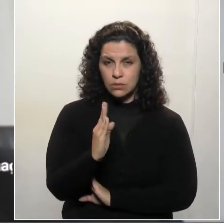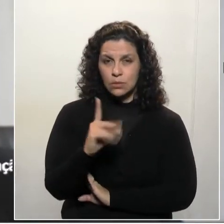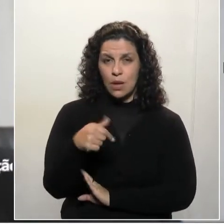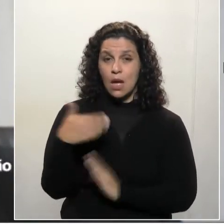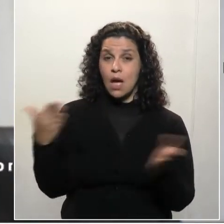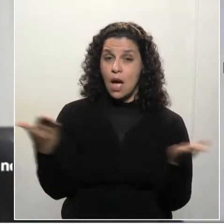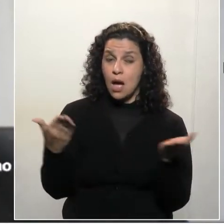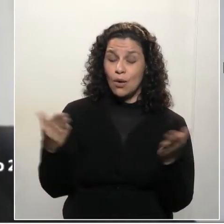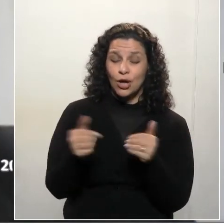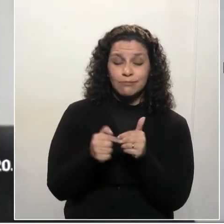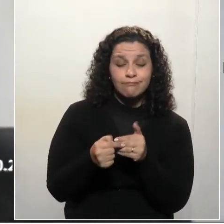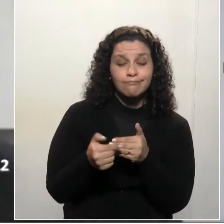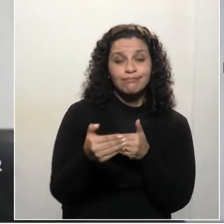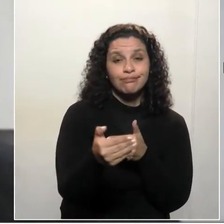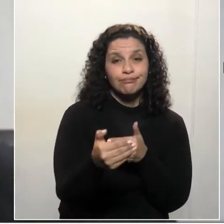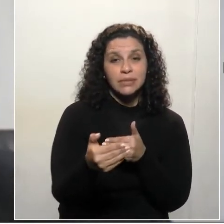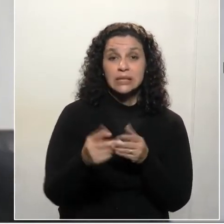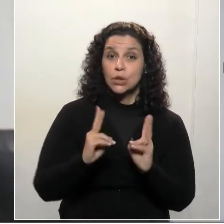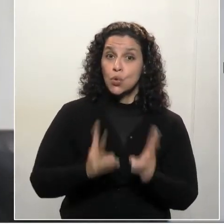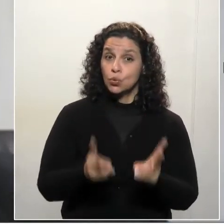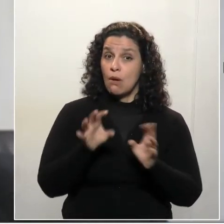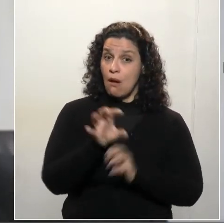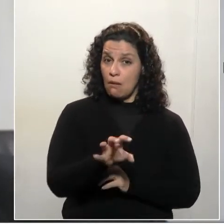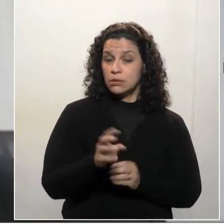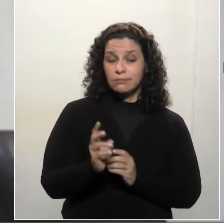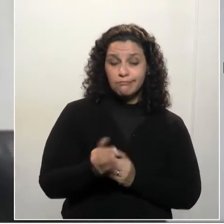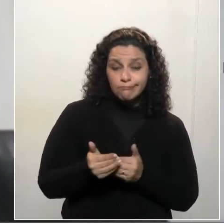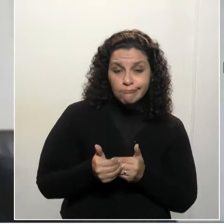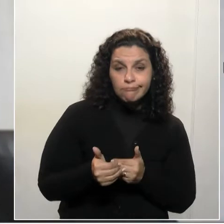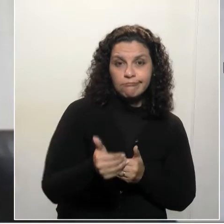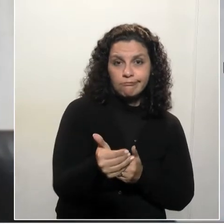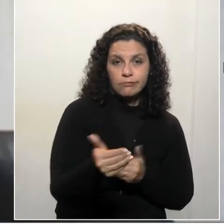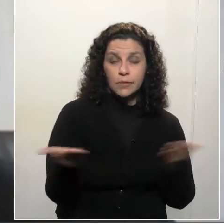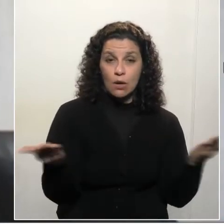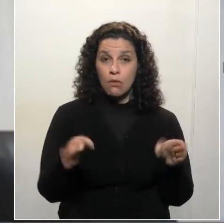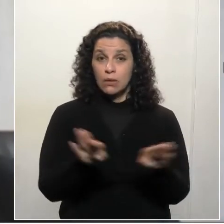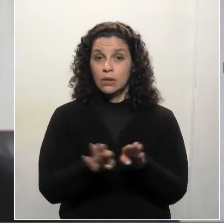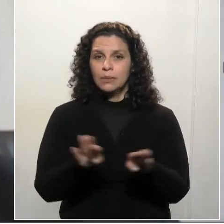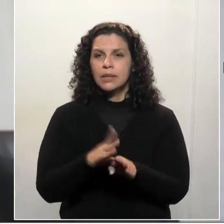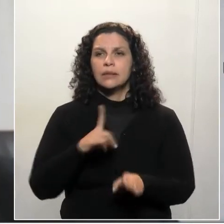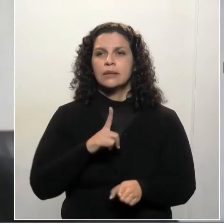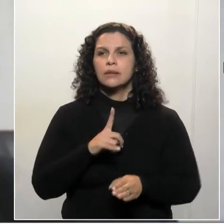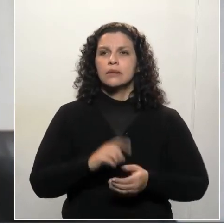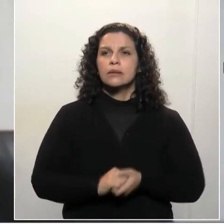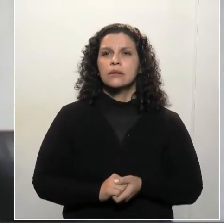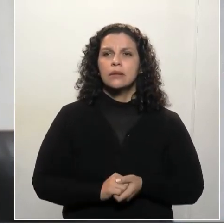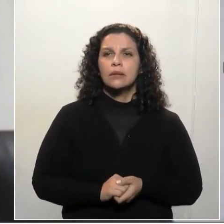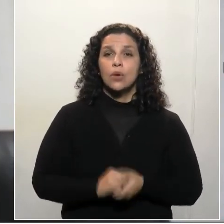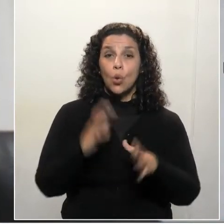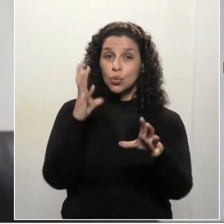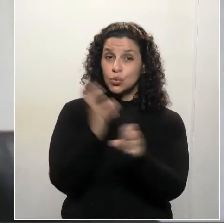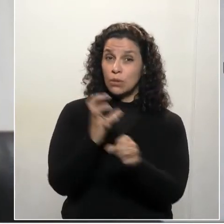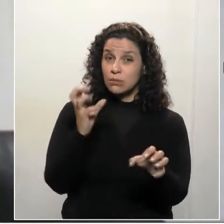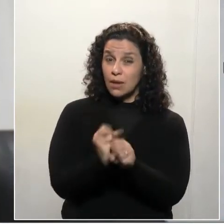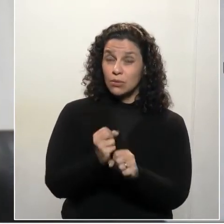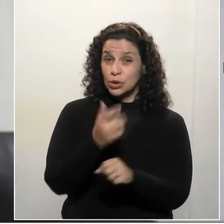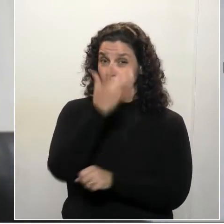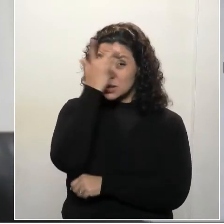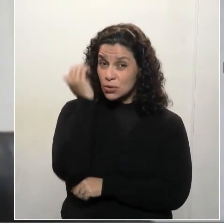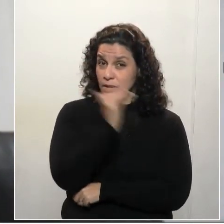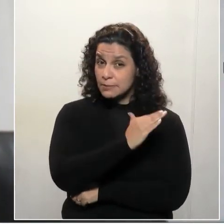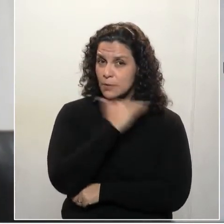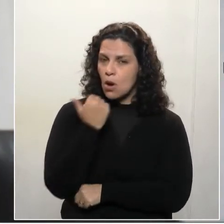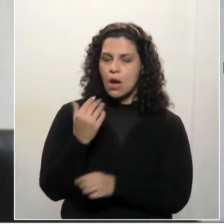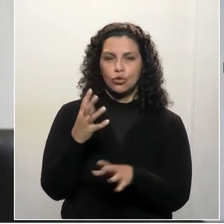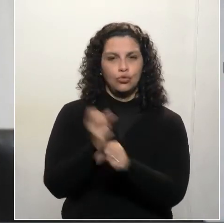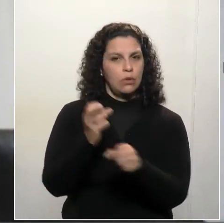deve caminhar, se seguir este ritmo, deve caminhar para um número muito grande de